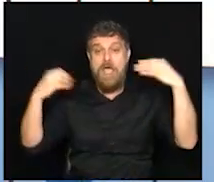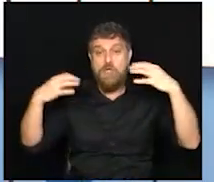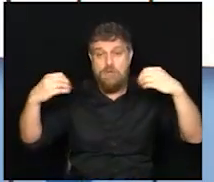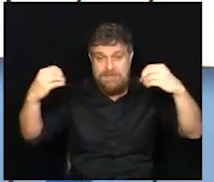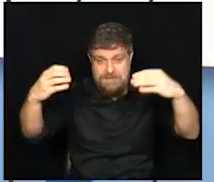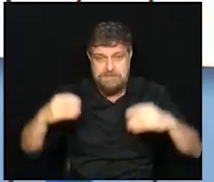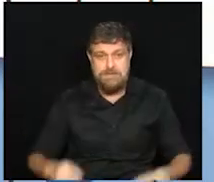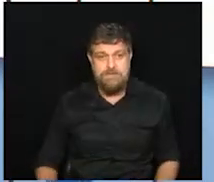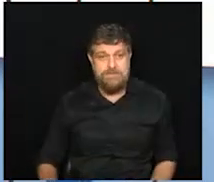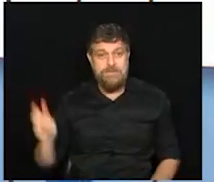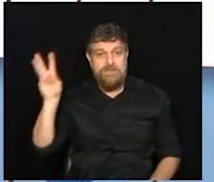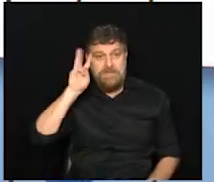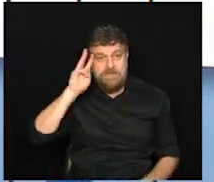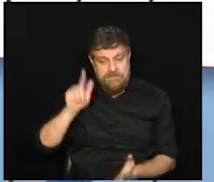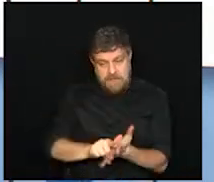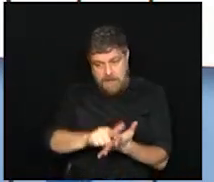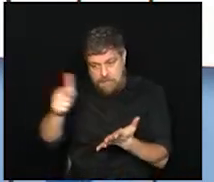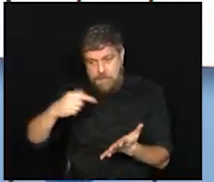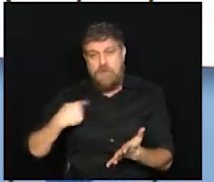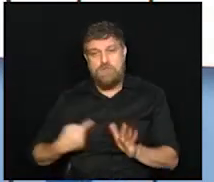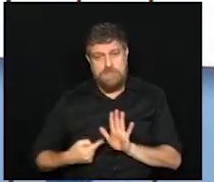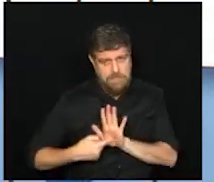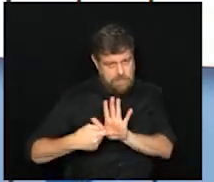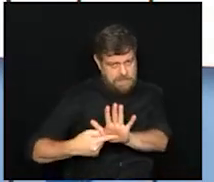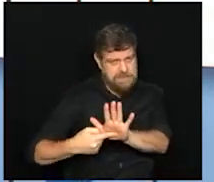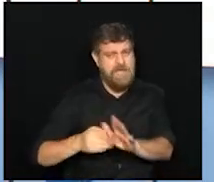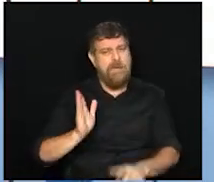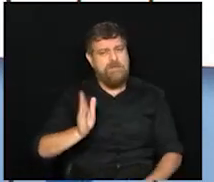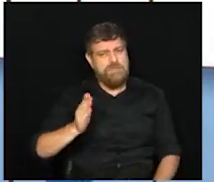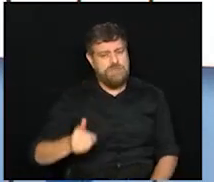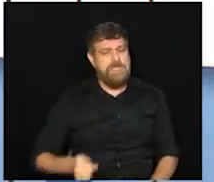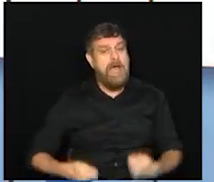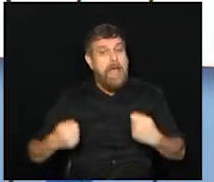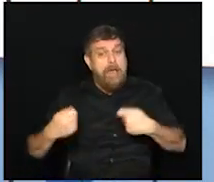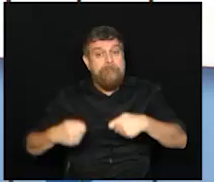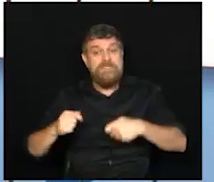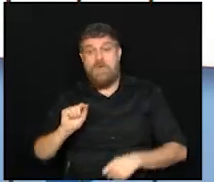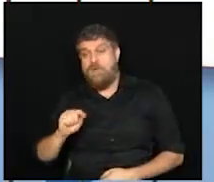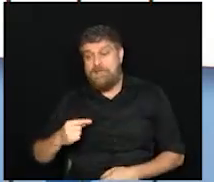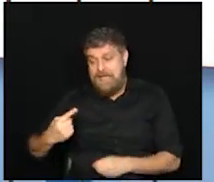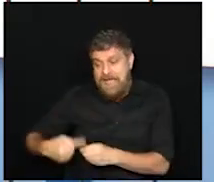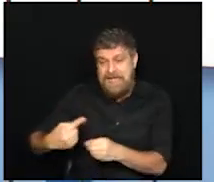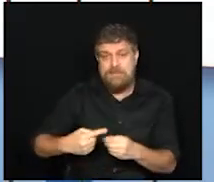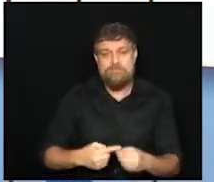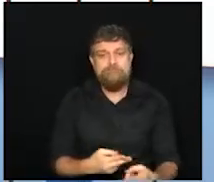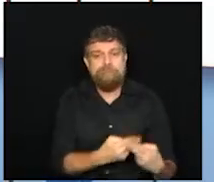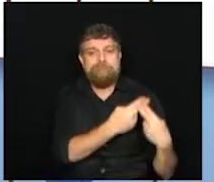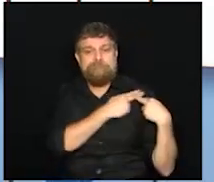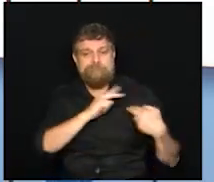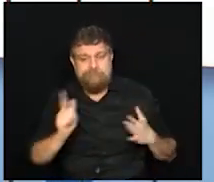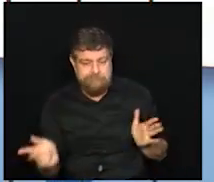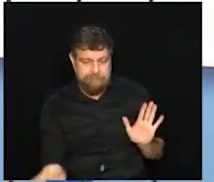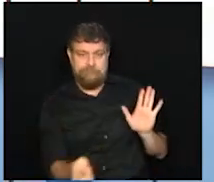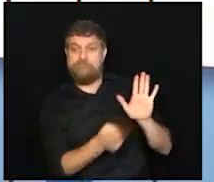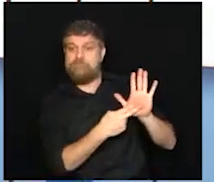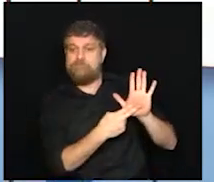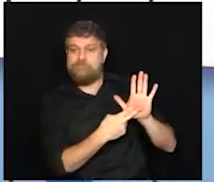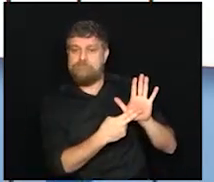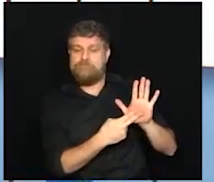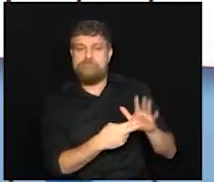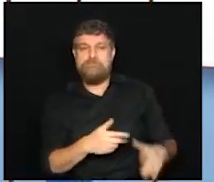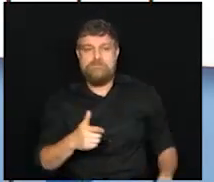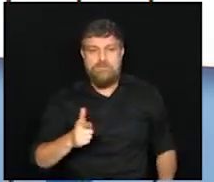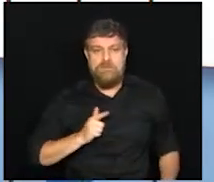lembra, já fizemos inclusive reportagens aqui, que é preciso que os municípios assumam a